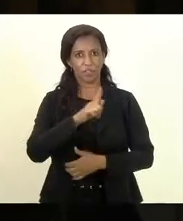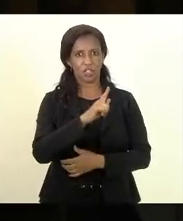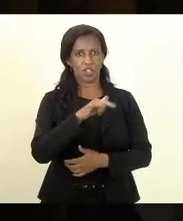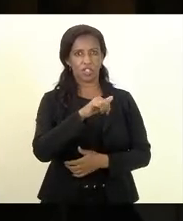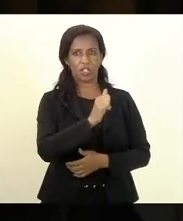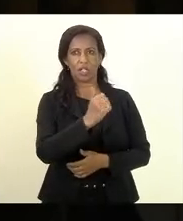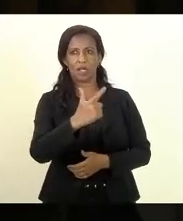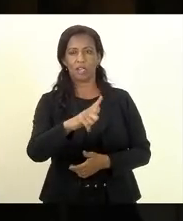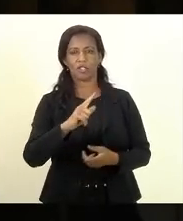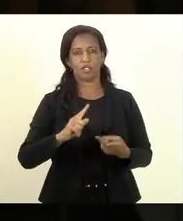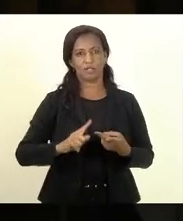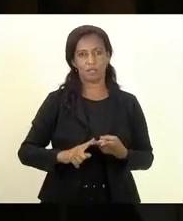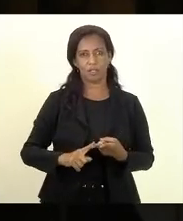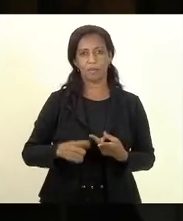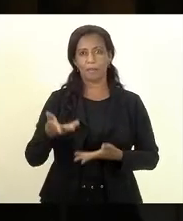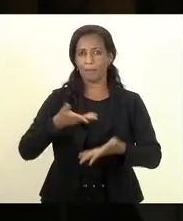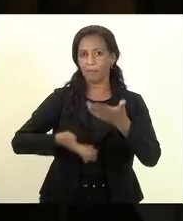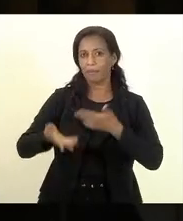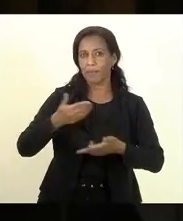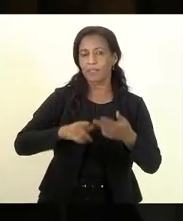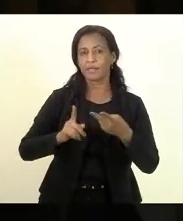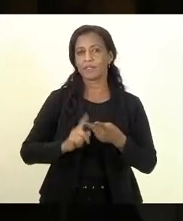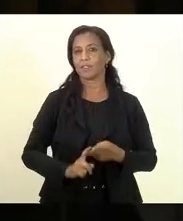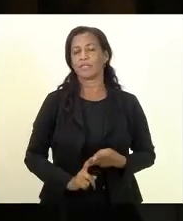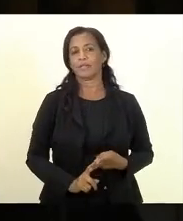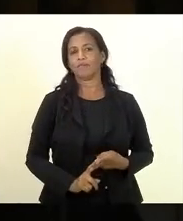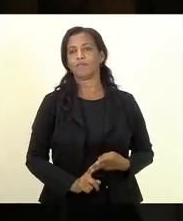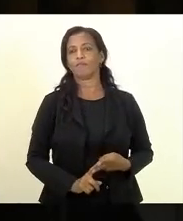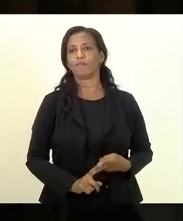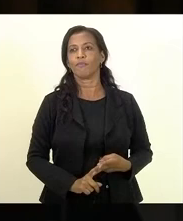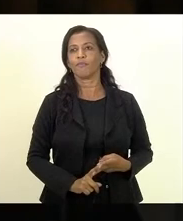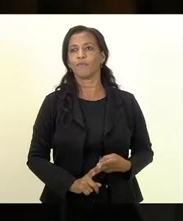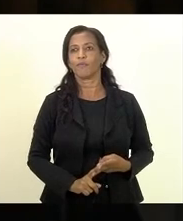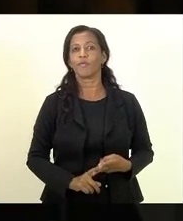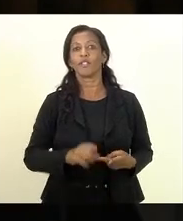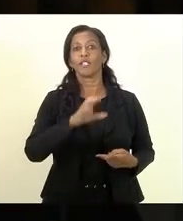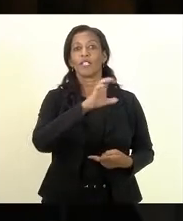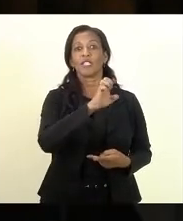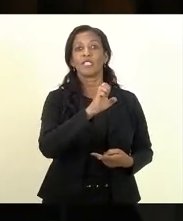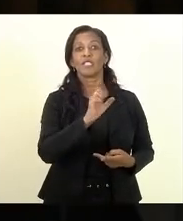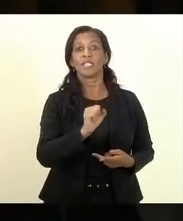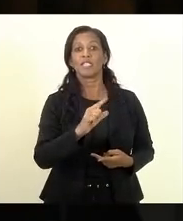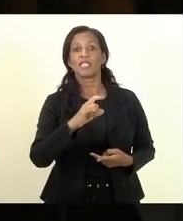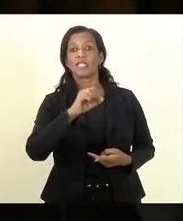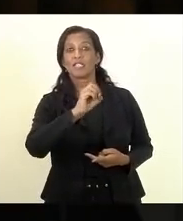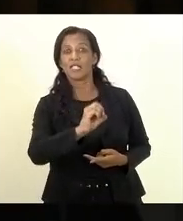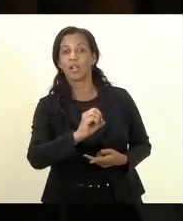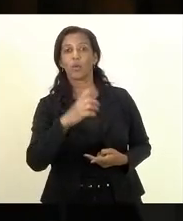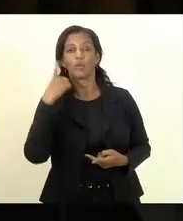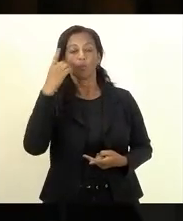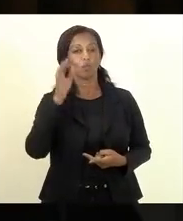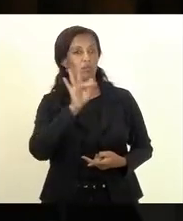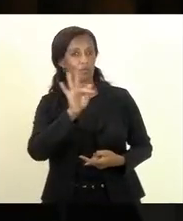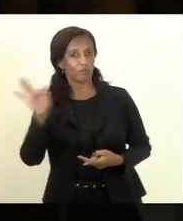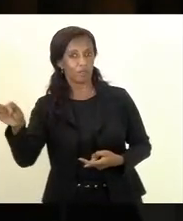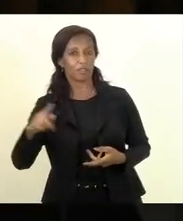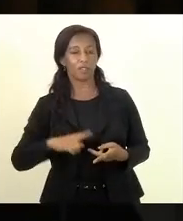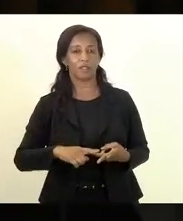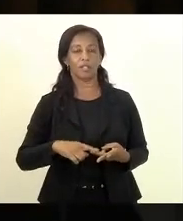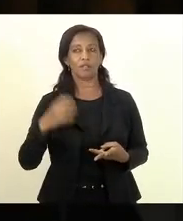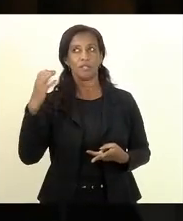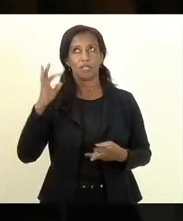Amarante pelo Fortec, a participação do Celso Panceira, que foi deputado federal e foi ministro da